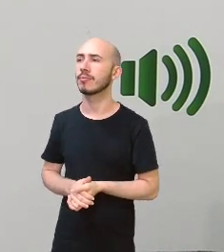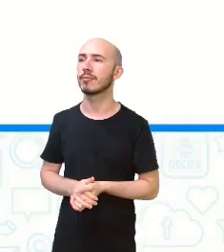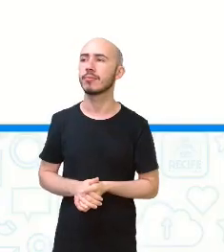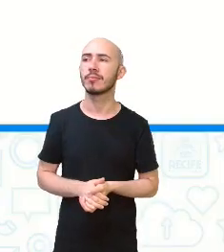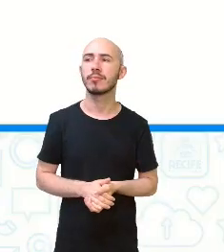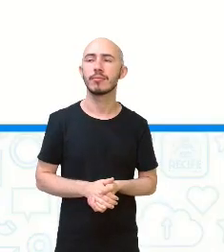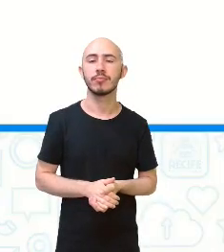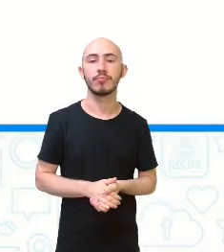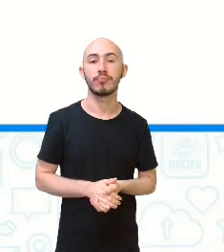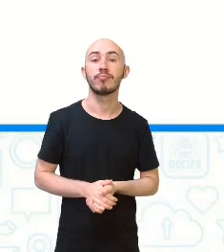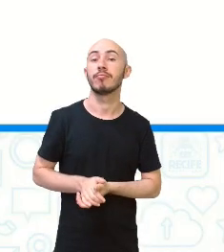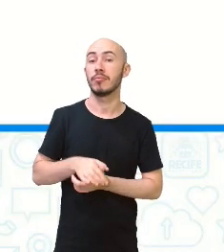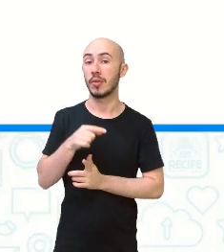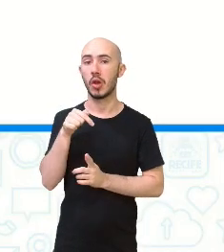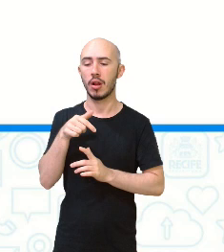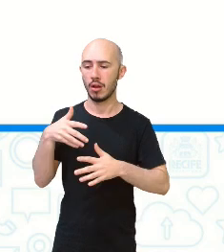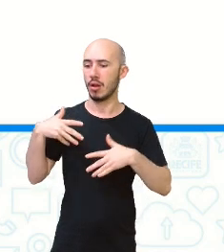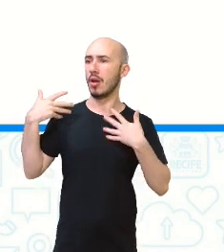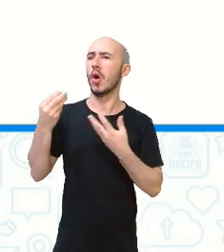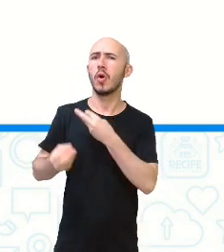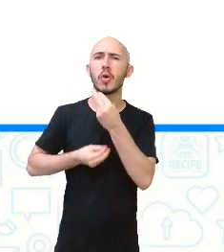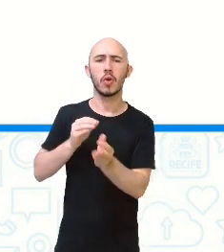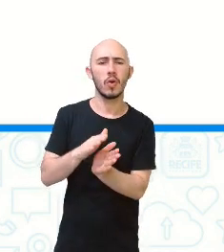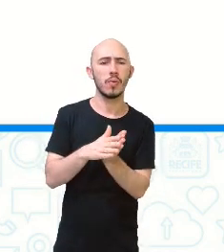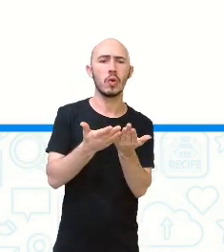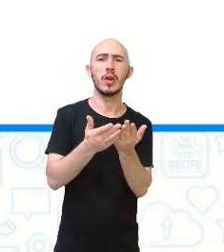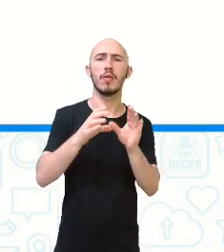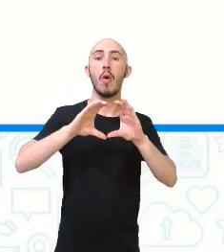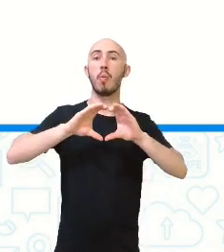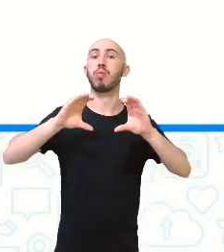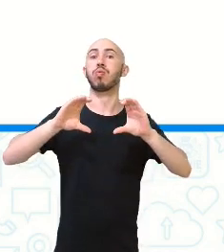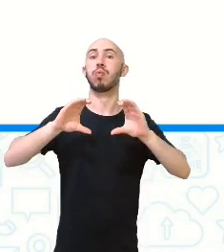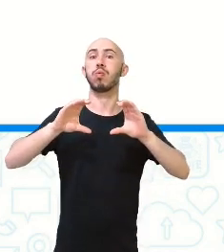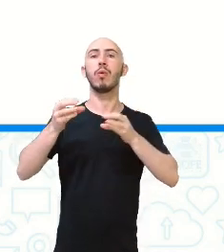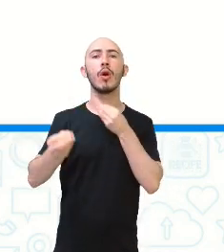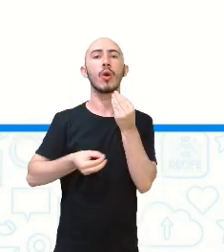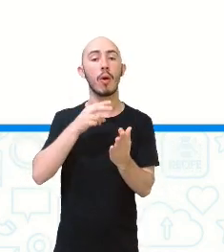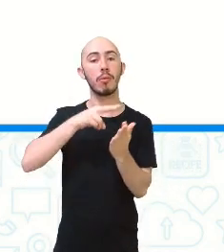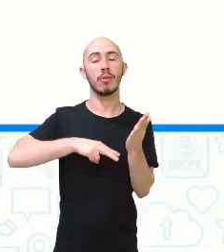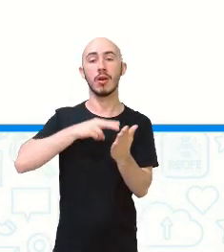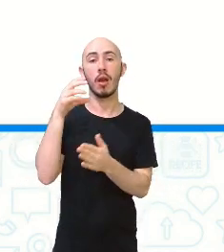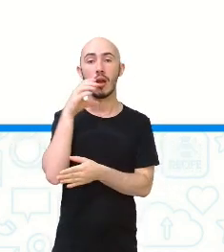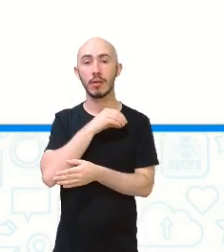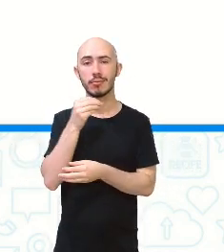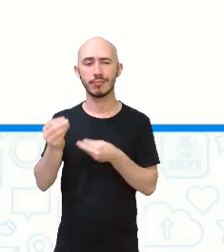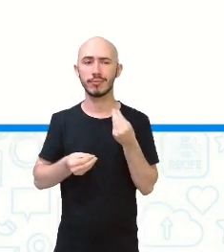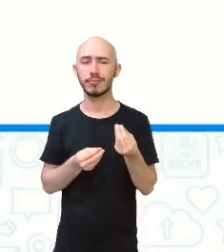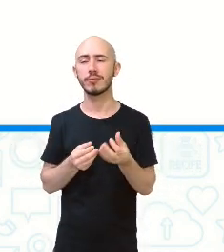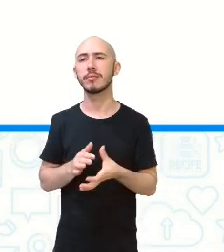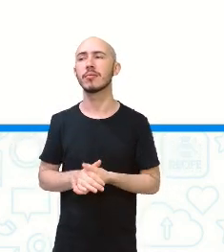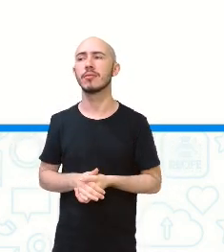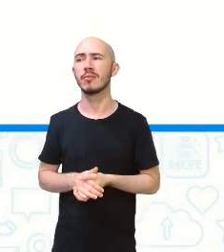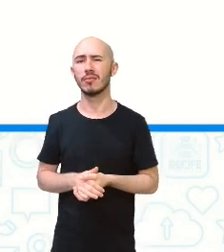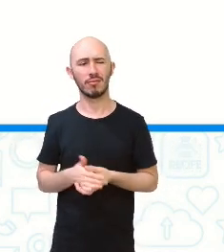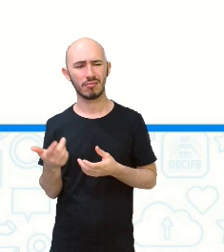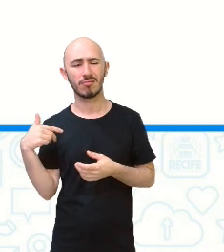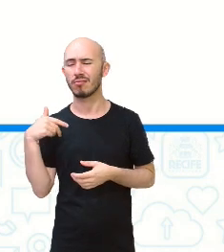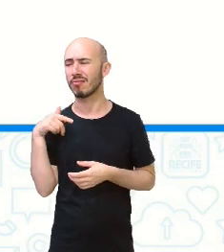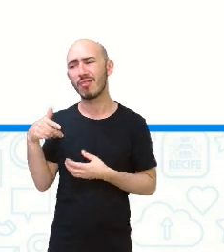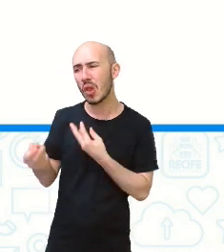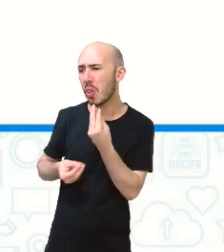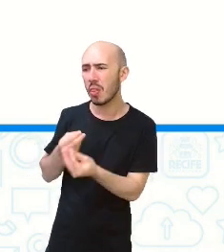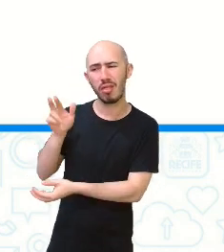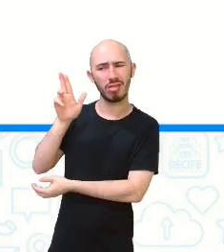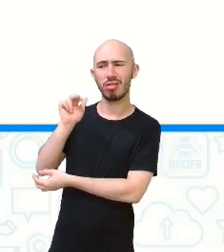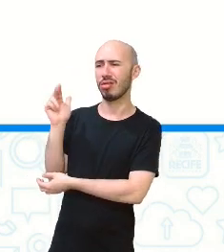Mafalda se espanta com o livro grosso que seu pai está lendo. Então, olha o que foi que ela falou, né? Desse jeito você nunca vai terminar